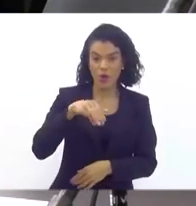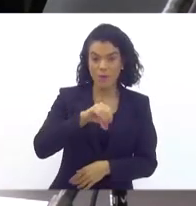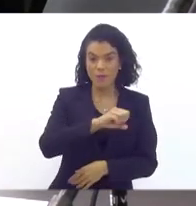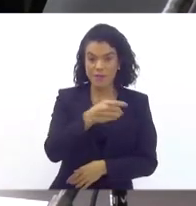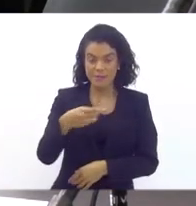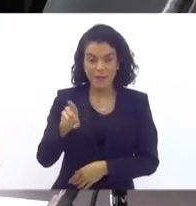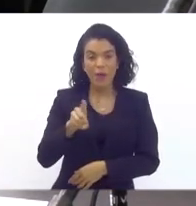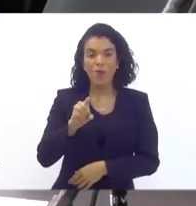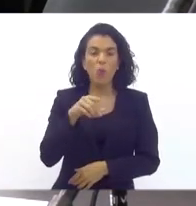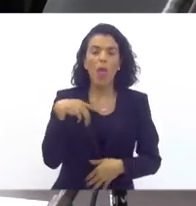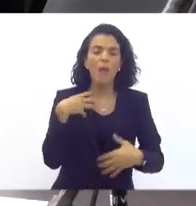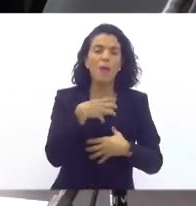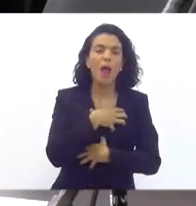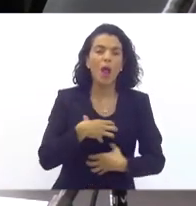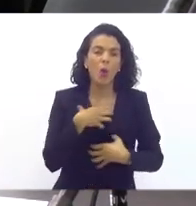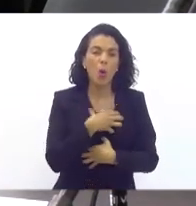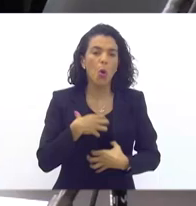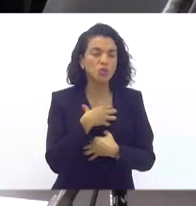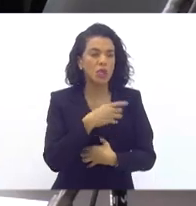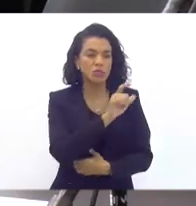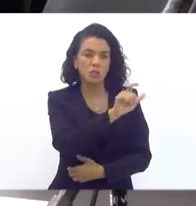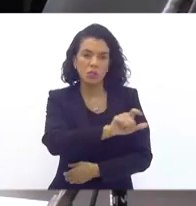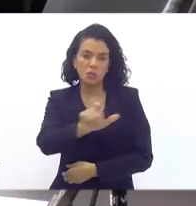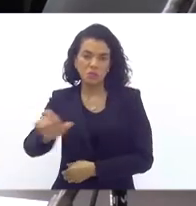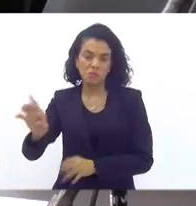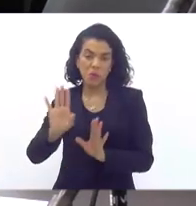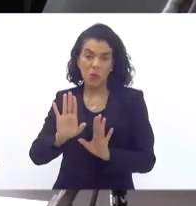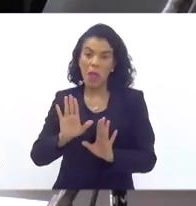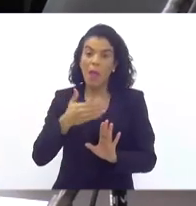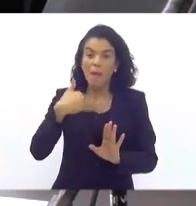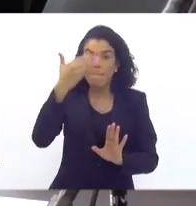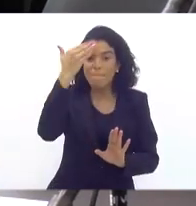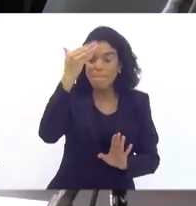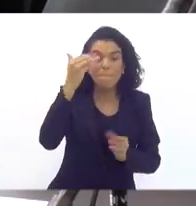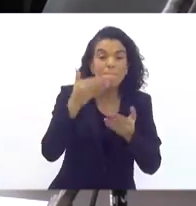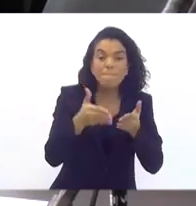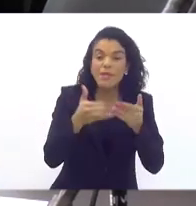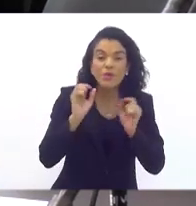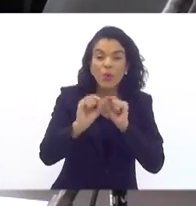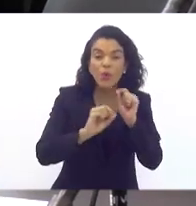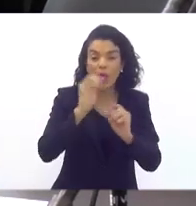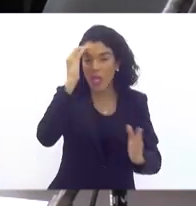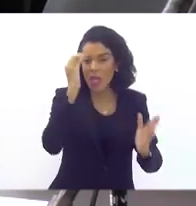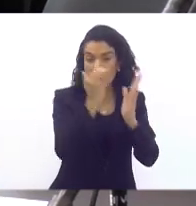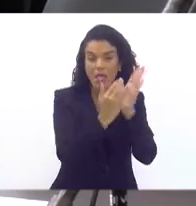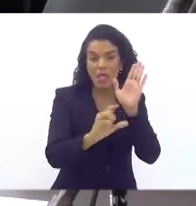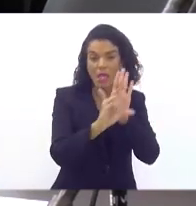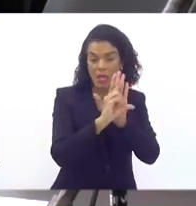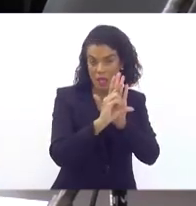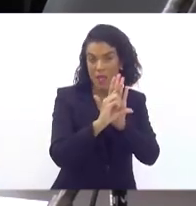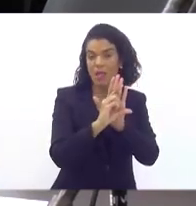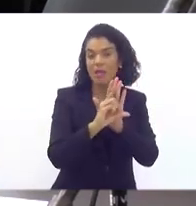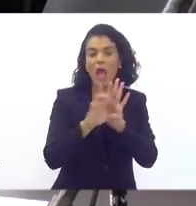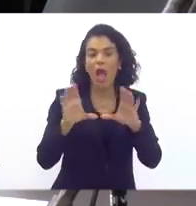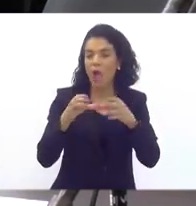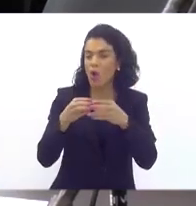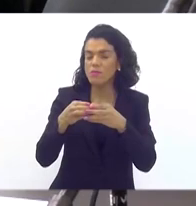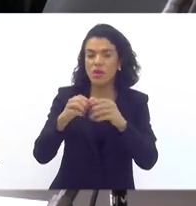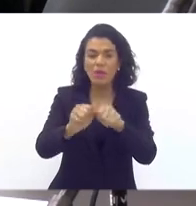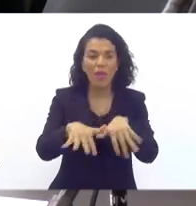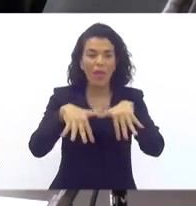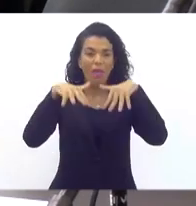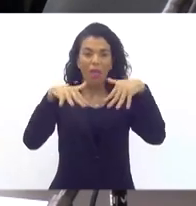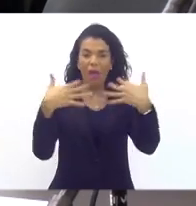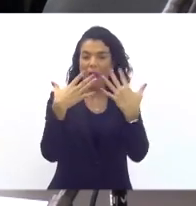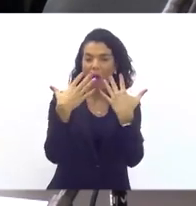comissão para constrangir ninguém é para contar pedir para cumprimento a lei que a nossa comissão não é para palanque